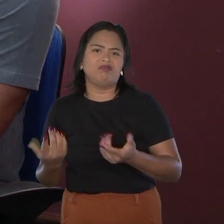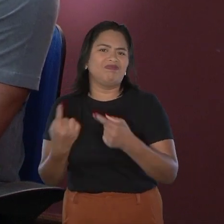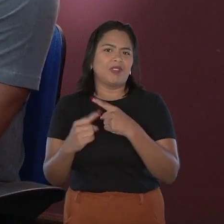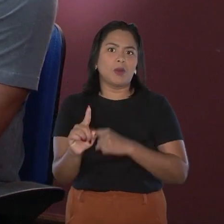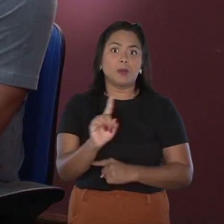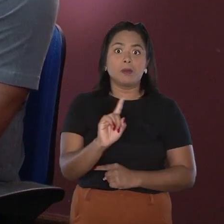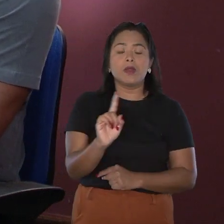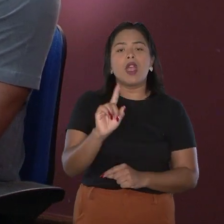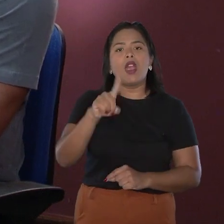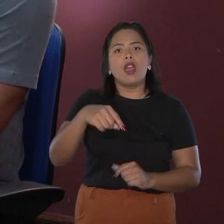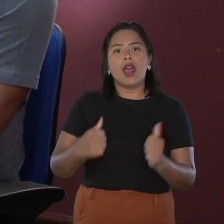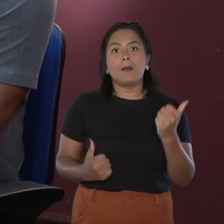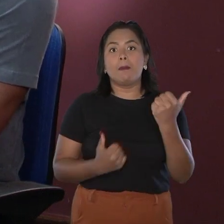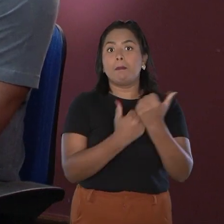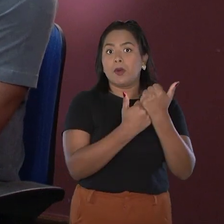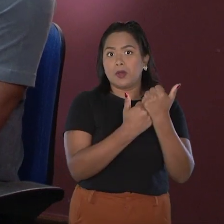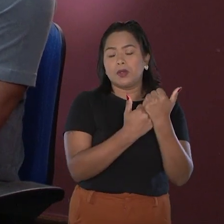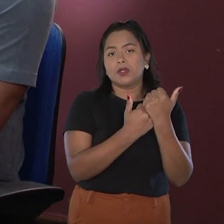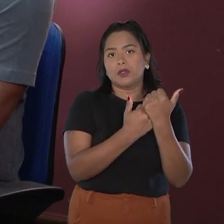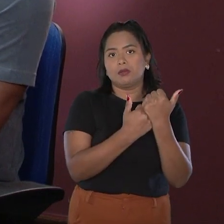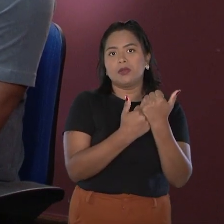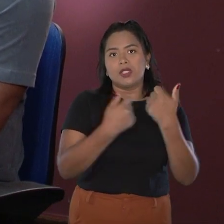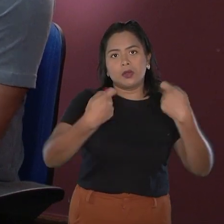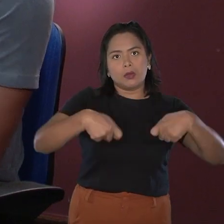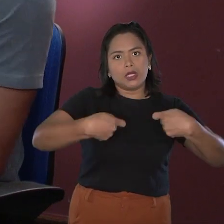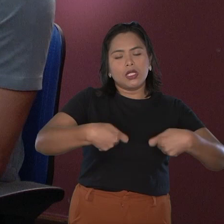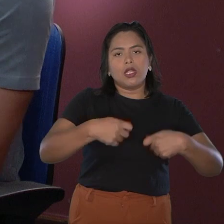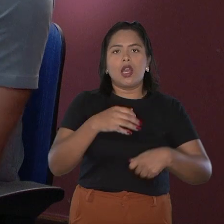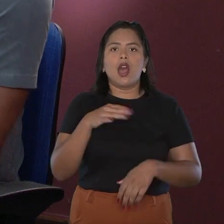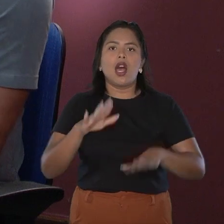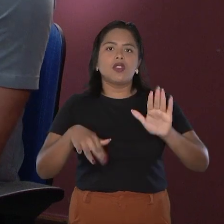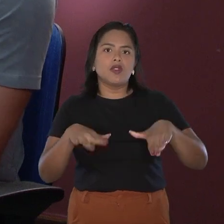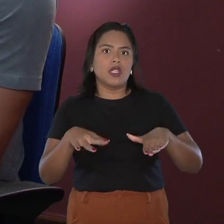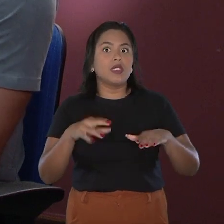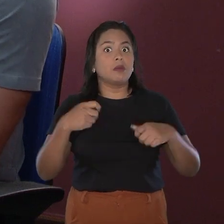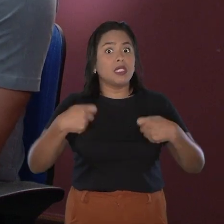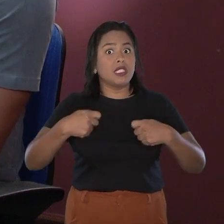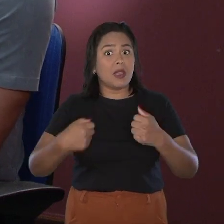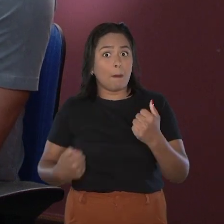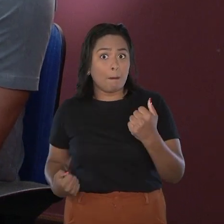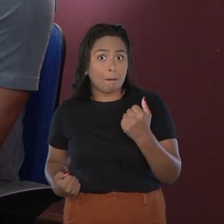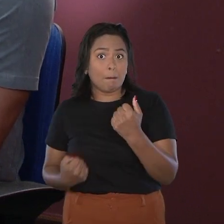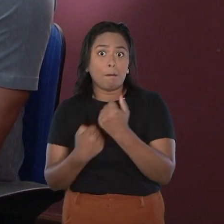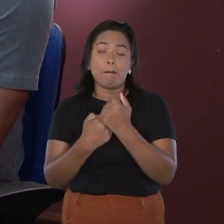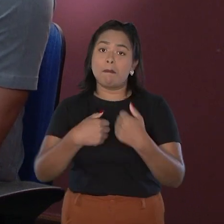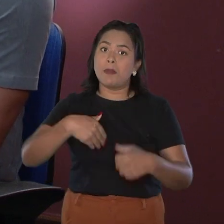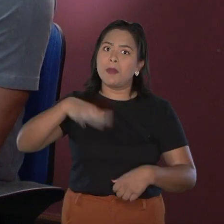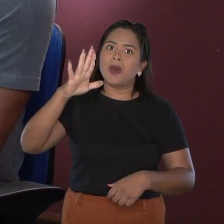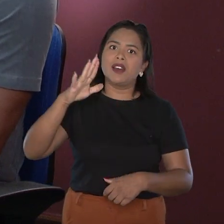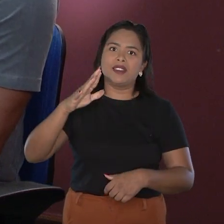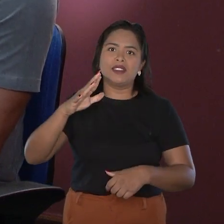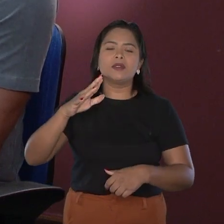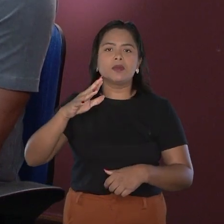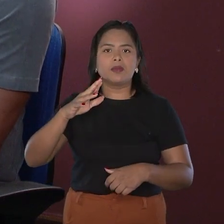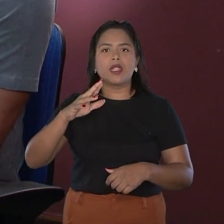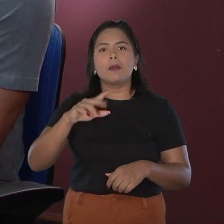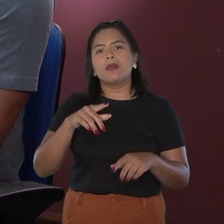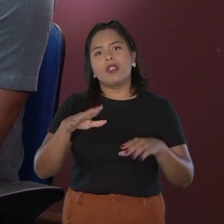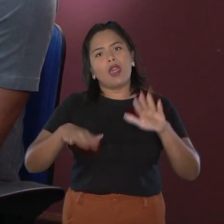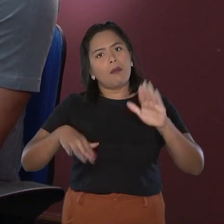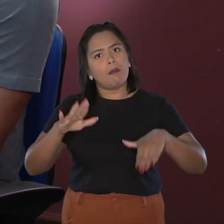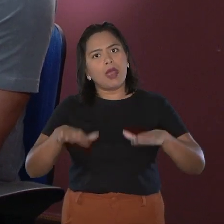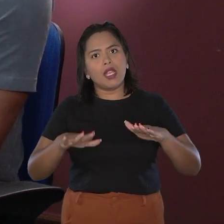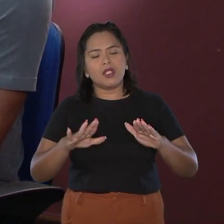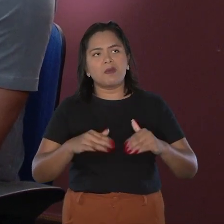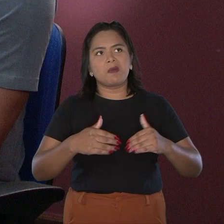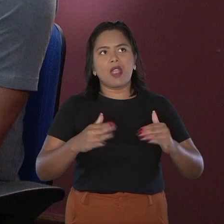o nível de suporte que aquela pessoa precisa então às vezes a pessoa precisa de mais suporte e às vezes de menos suporte mas não é que ela é mais ou menos